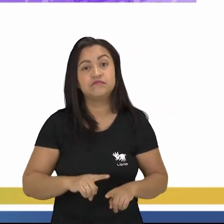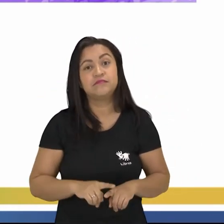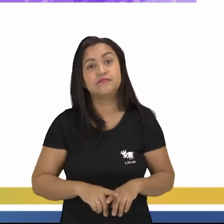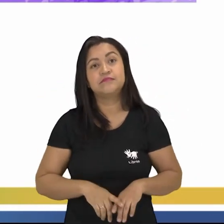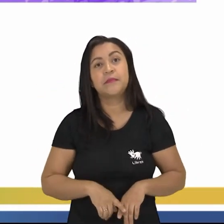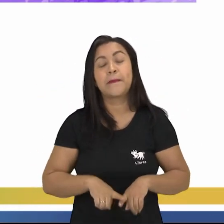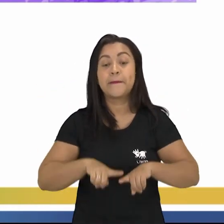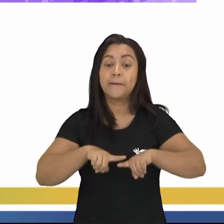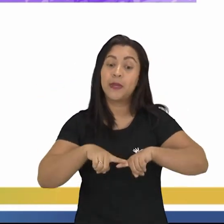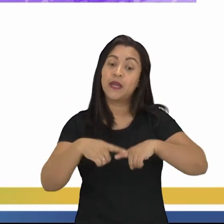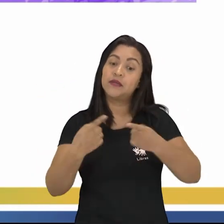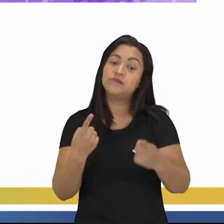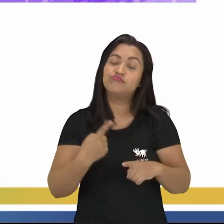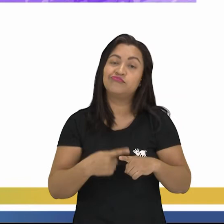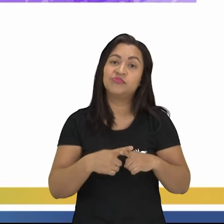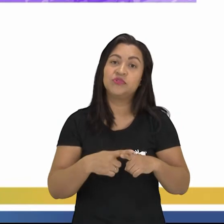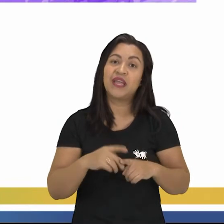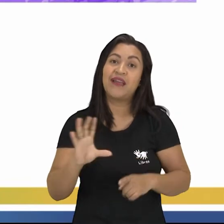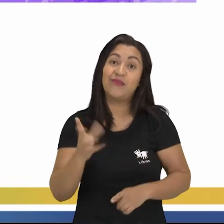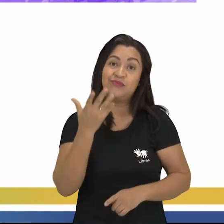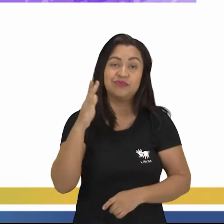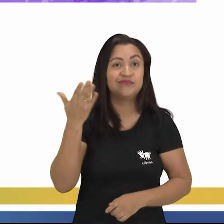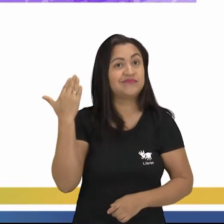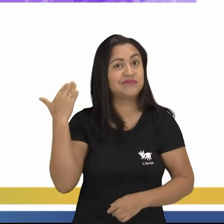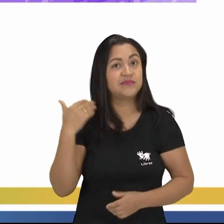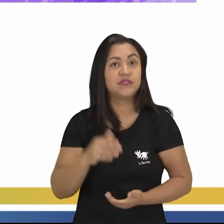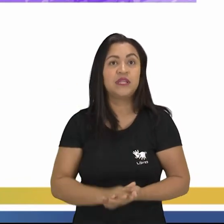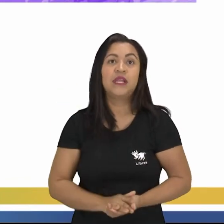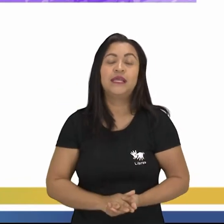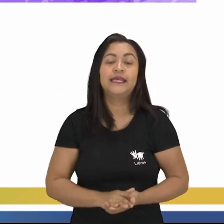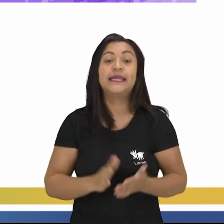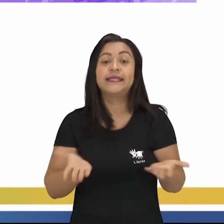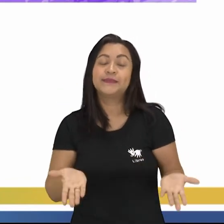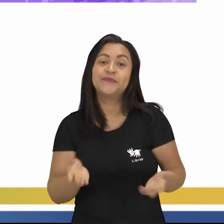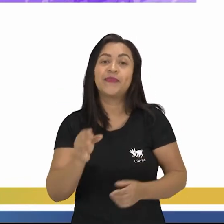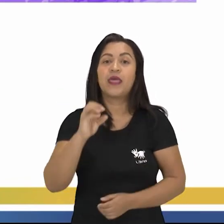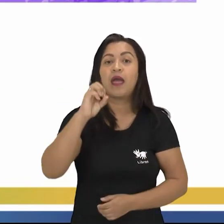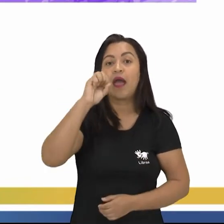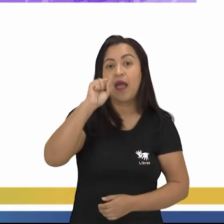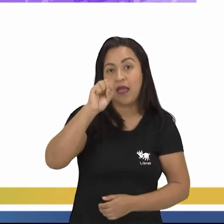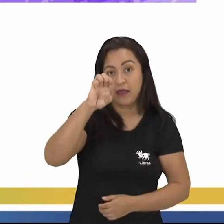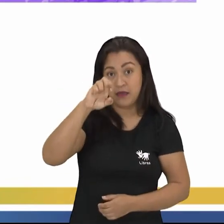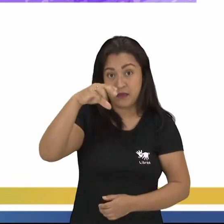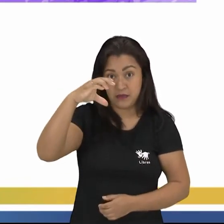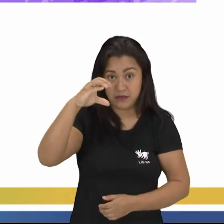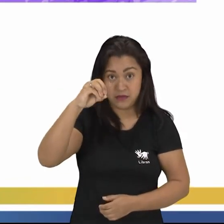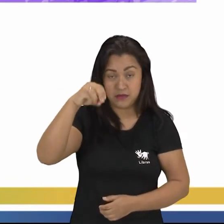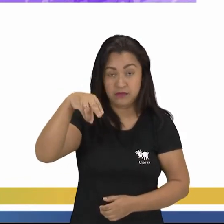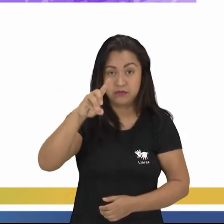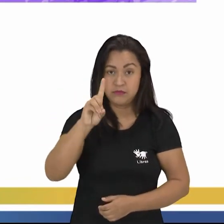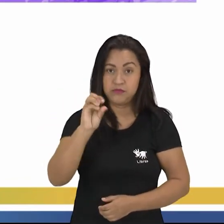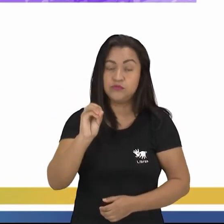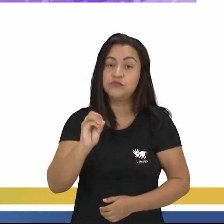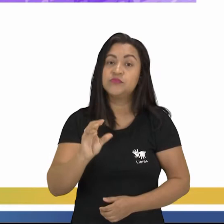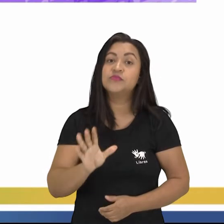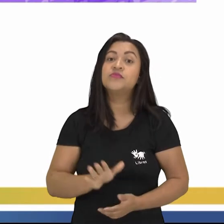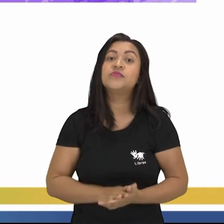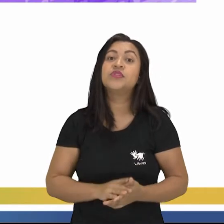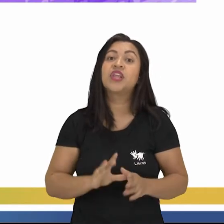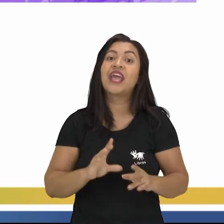ter resultado X lá também. Tá? A second é presente com resultado de presente ou